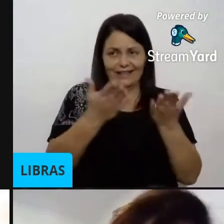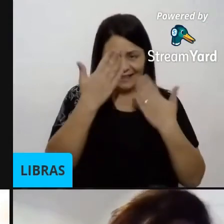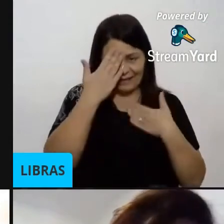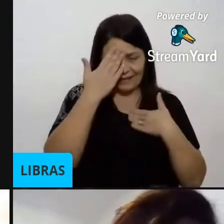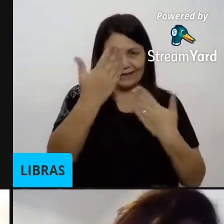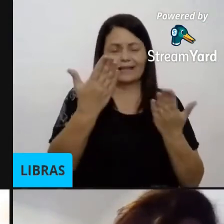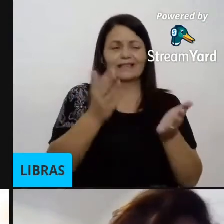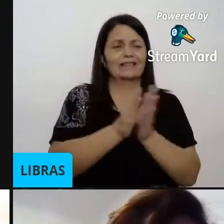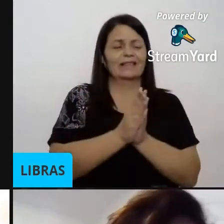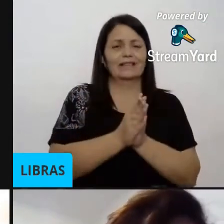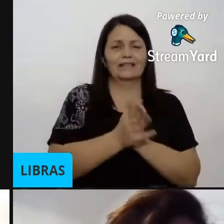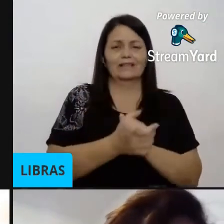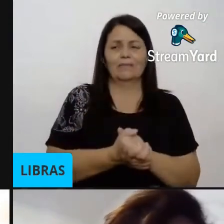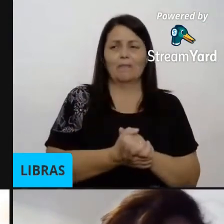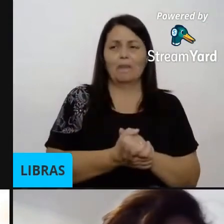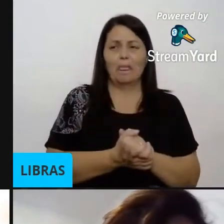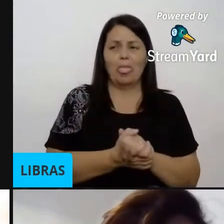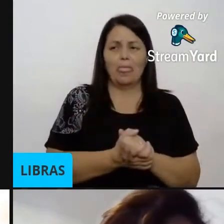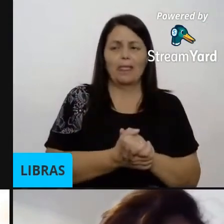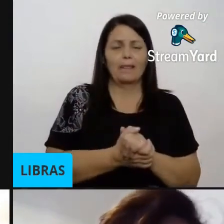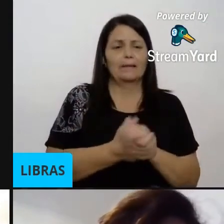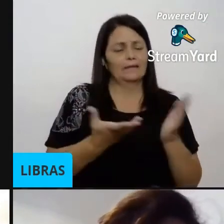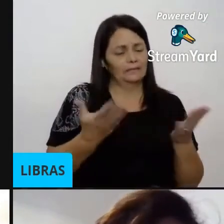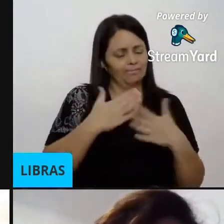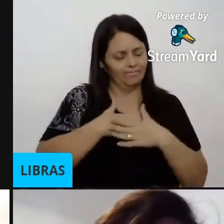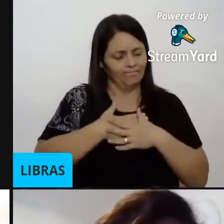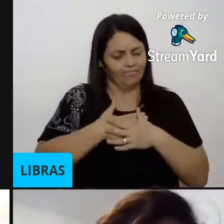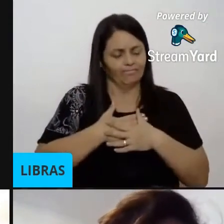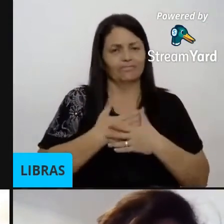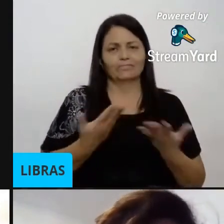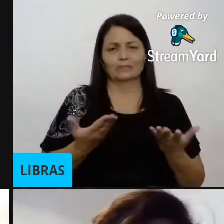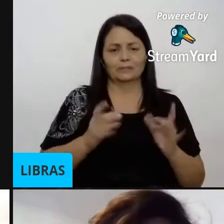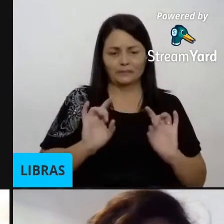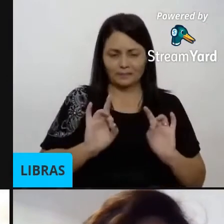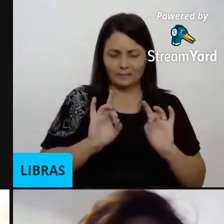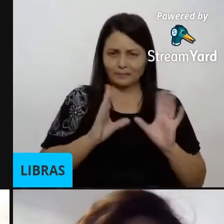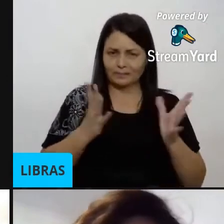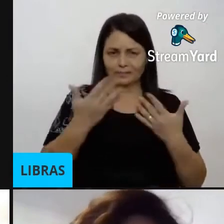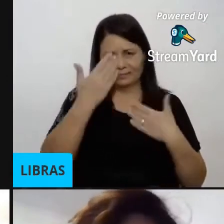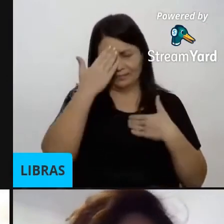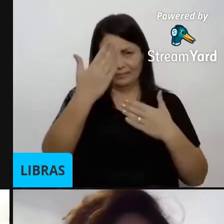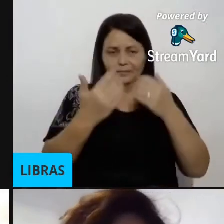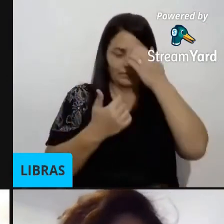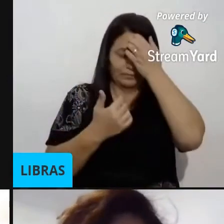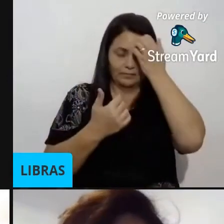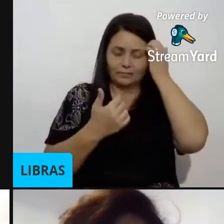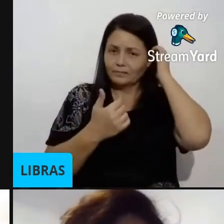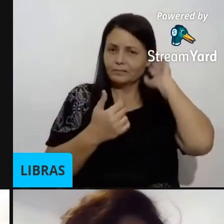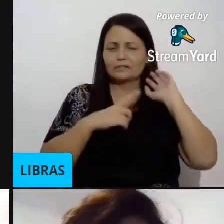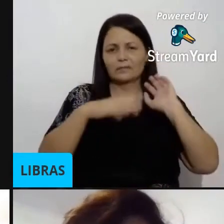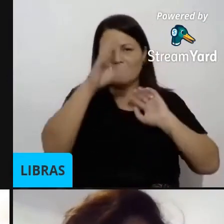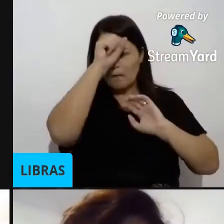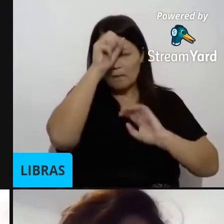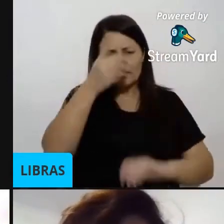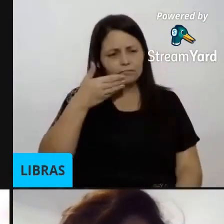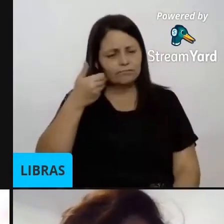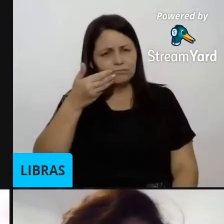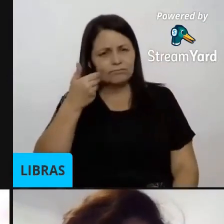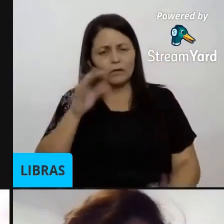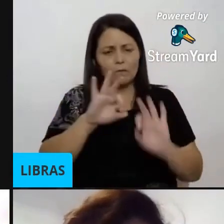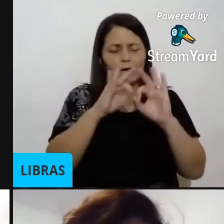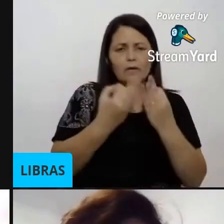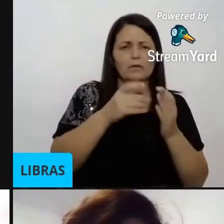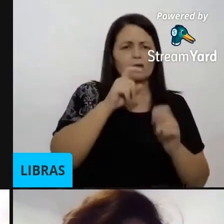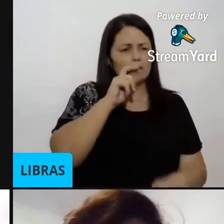agradecer, Penha. Olha, a honra é minha. Eu sou privilegiado. Eu realmente sou. Eu aprendo muito com as famílias, com